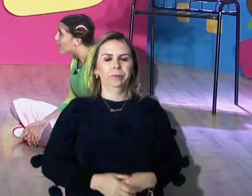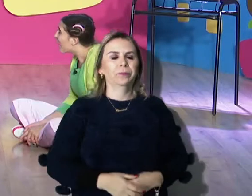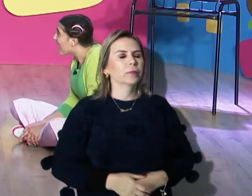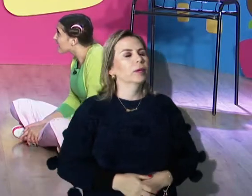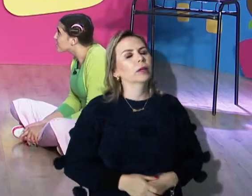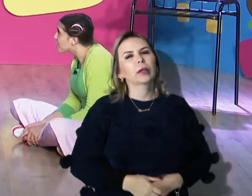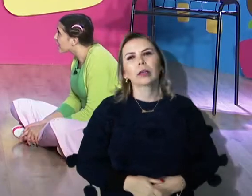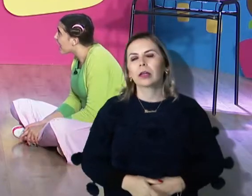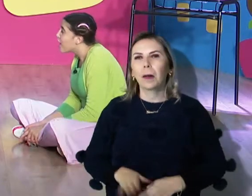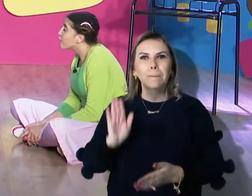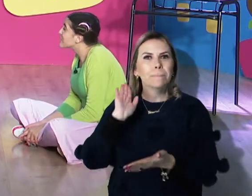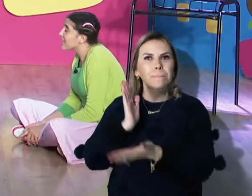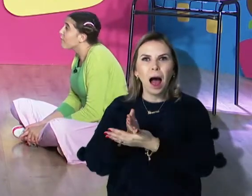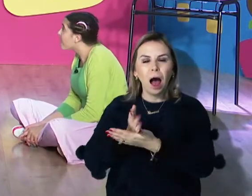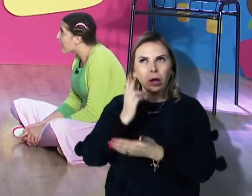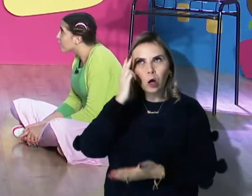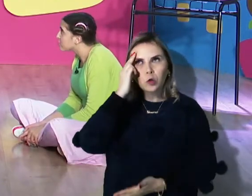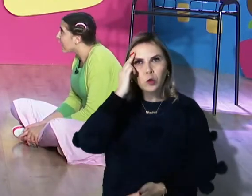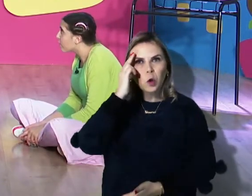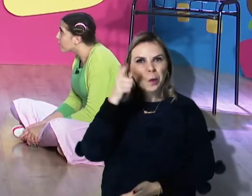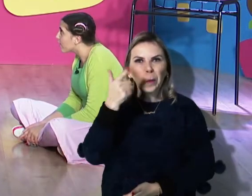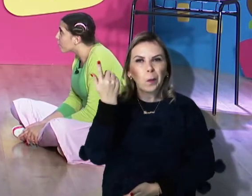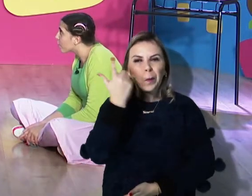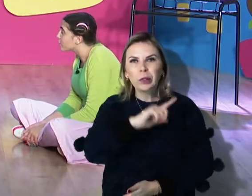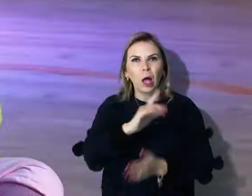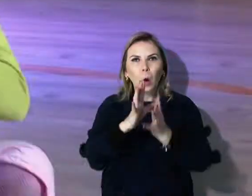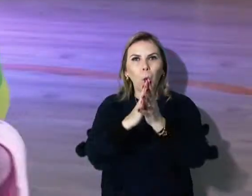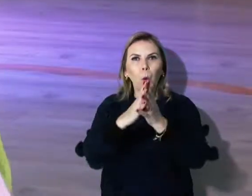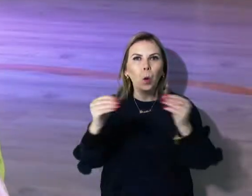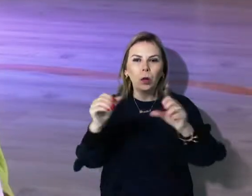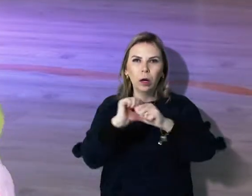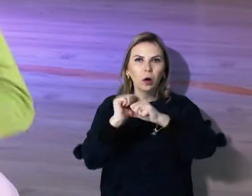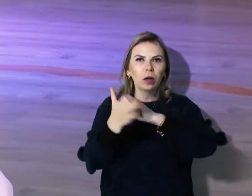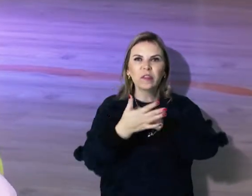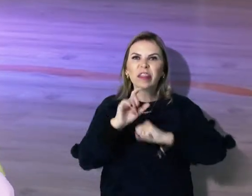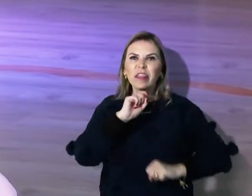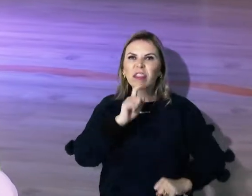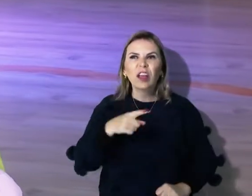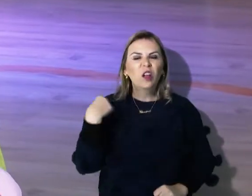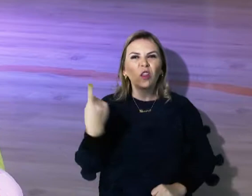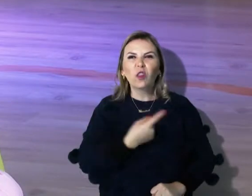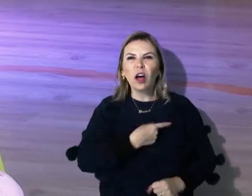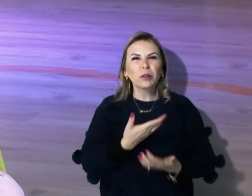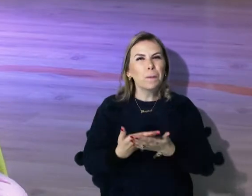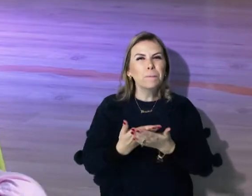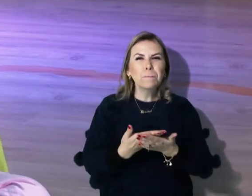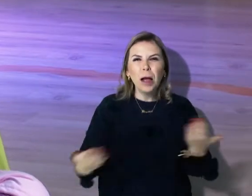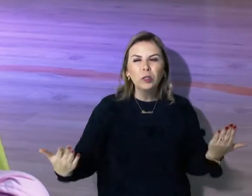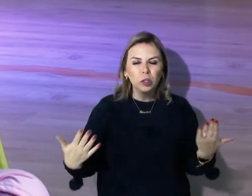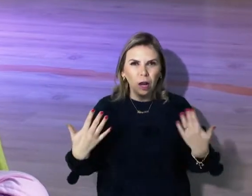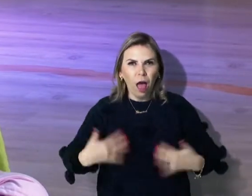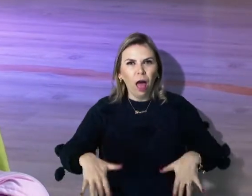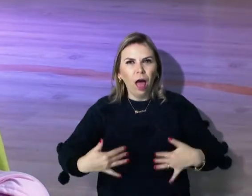Neco, para de sonhar. Você não vai encontrar a cura pro corona. Ninguém vai. Nós estamos perdidos.